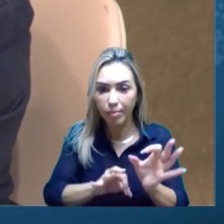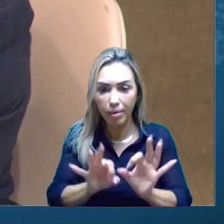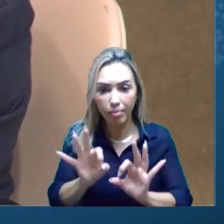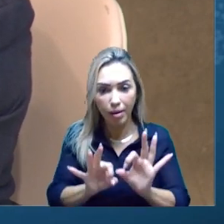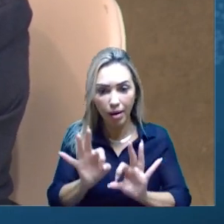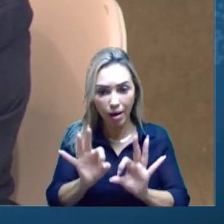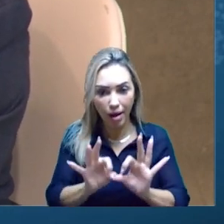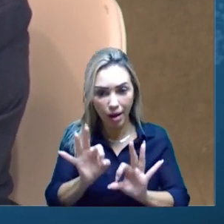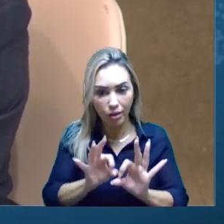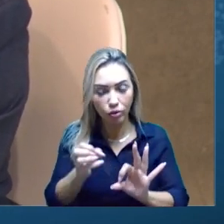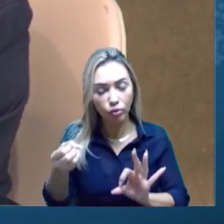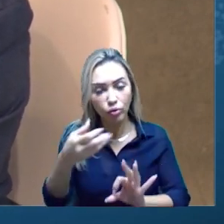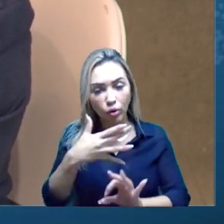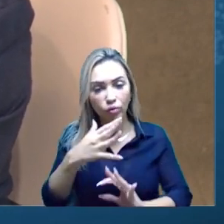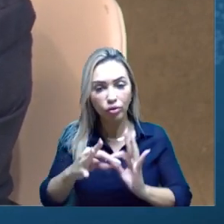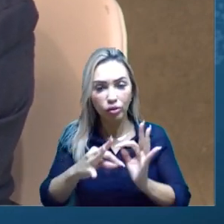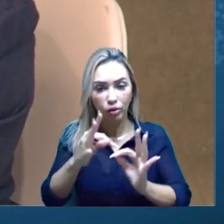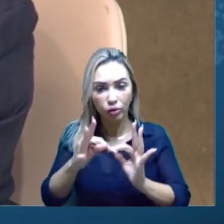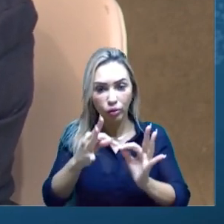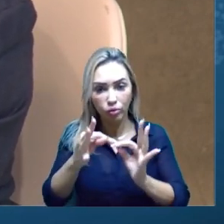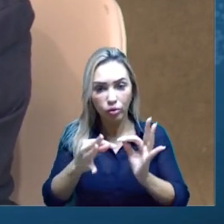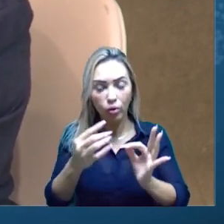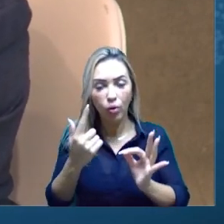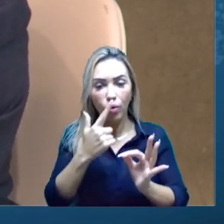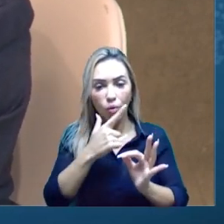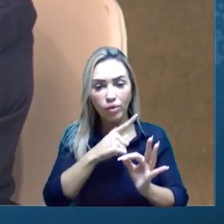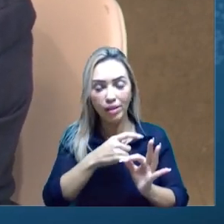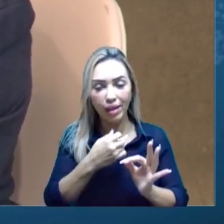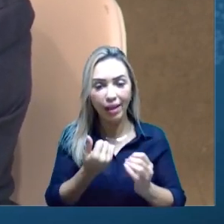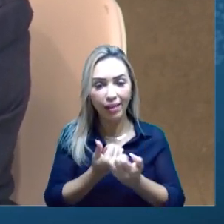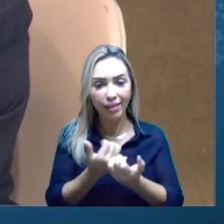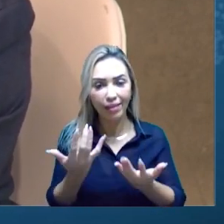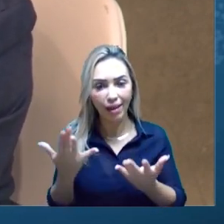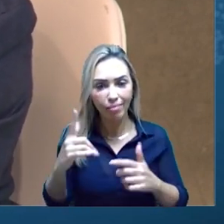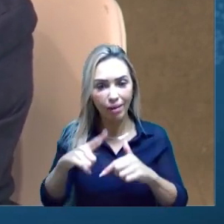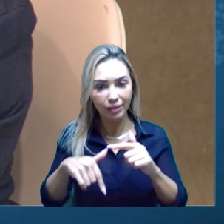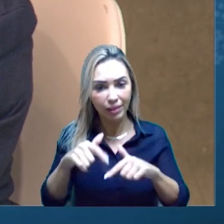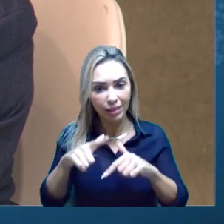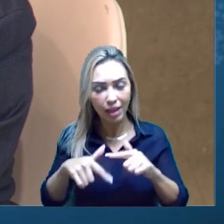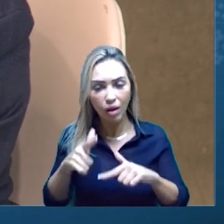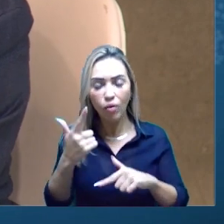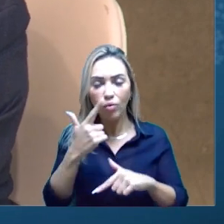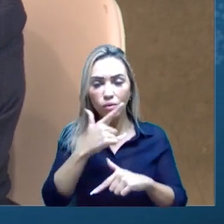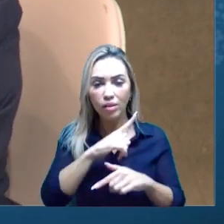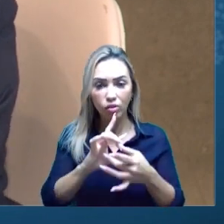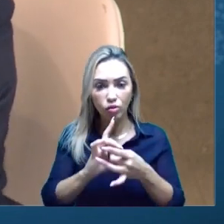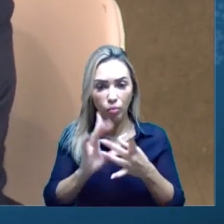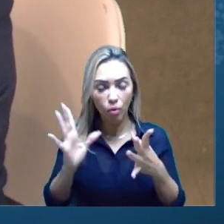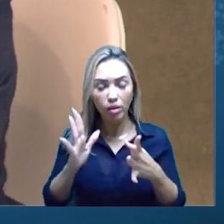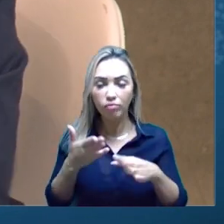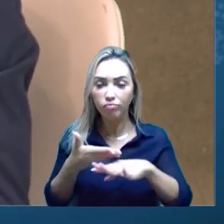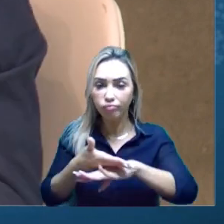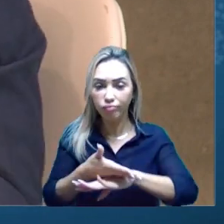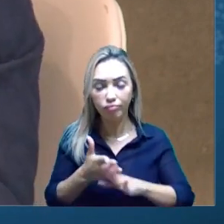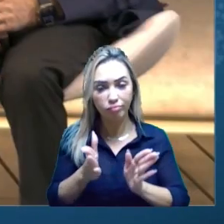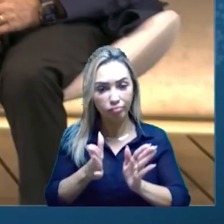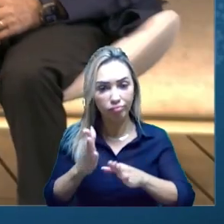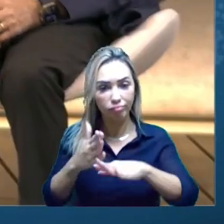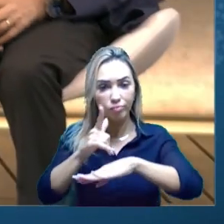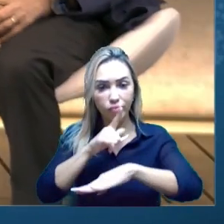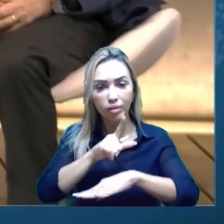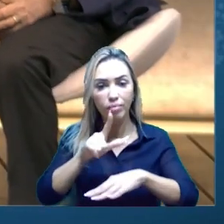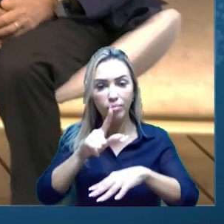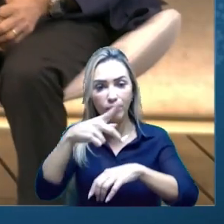preparo, novas tecnologias que forneçam ferramentas que estejam disponíveis e acessíveis aos países